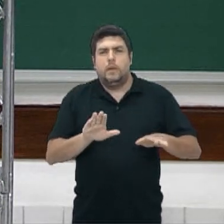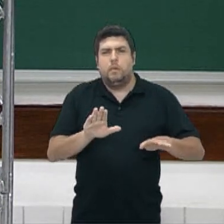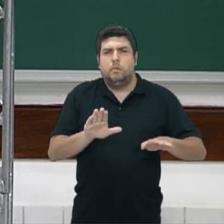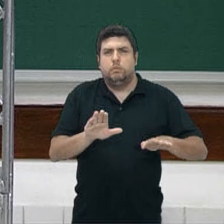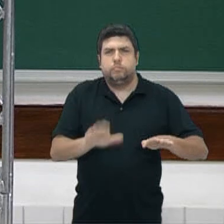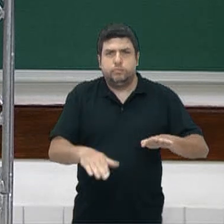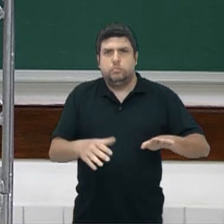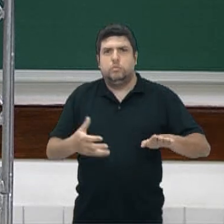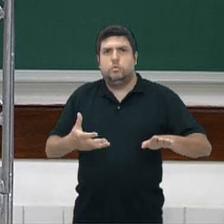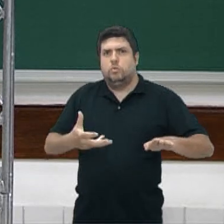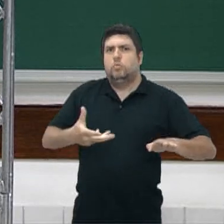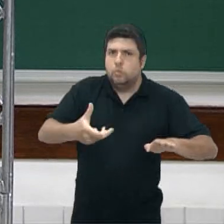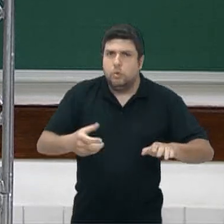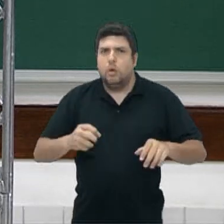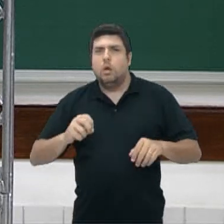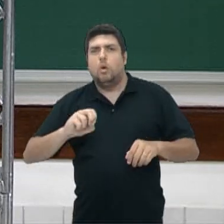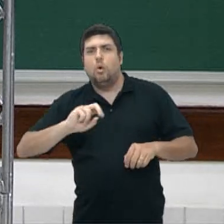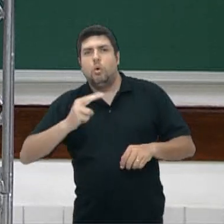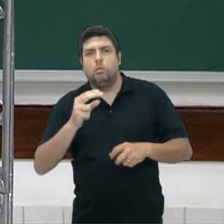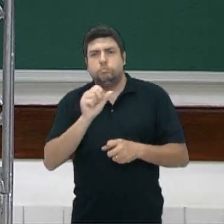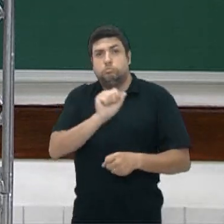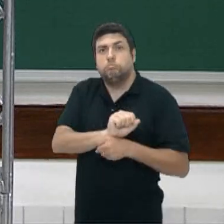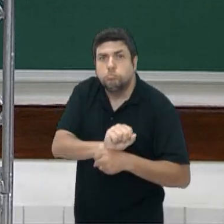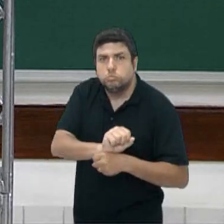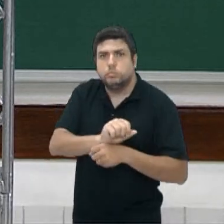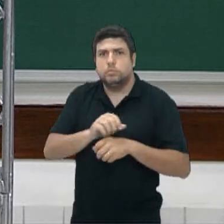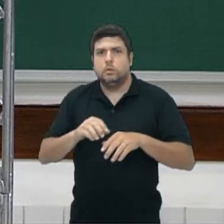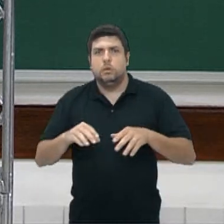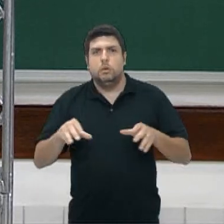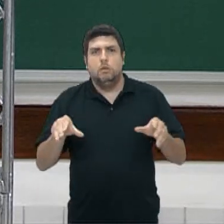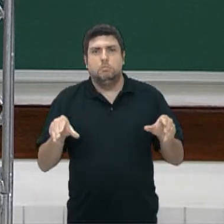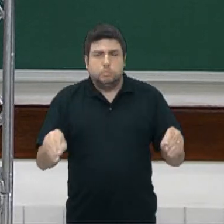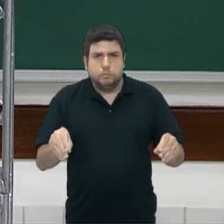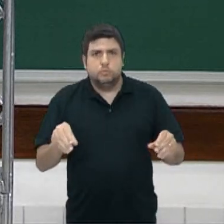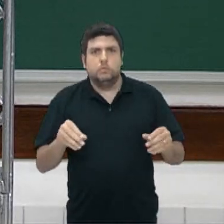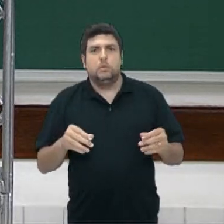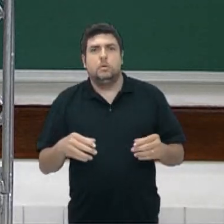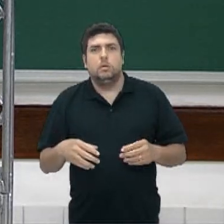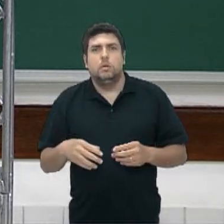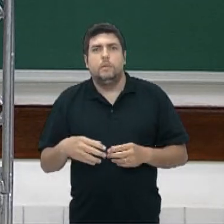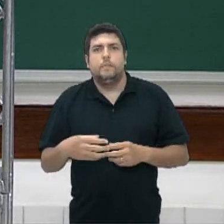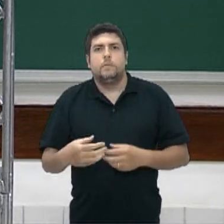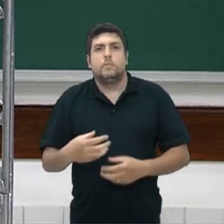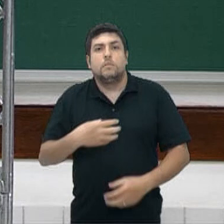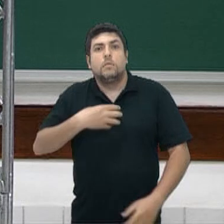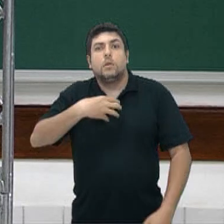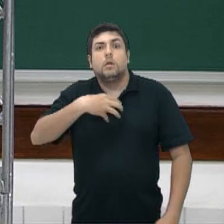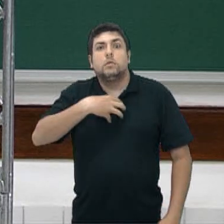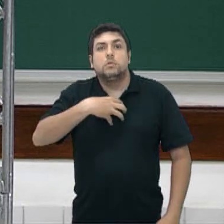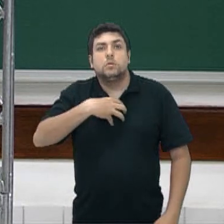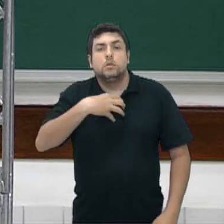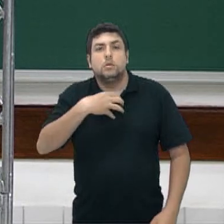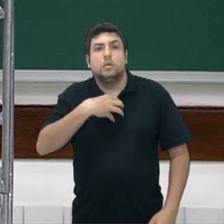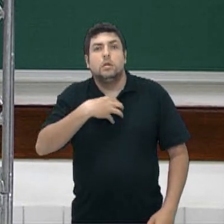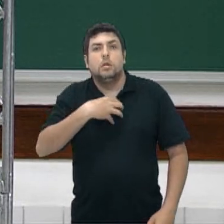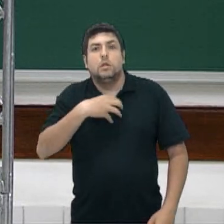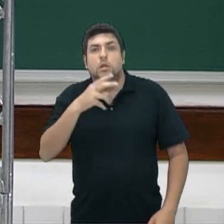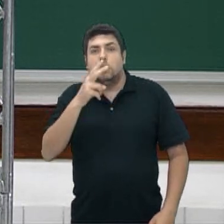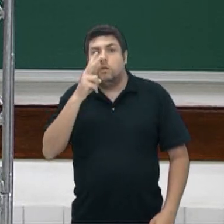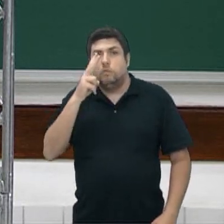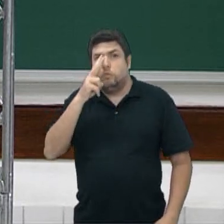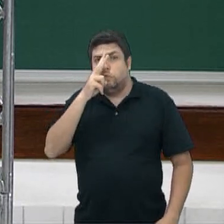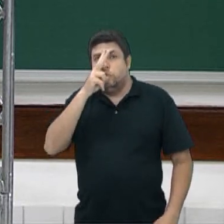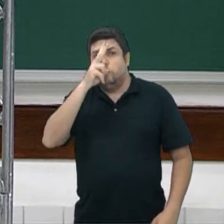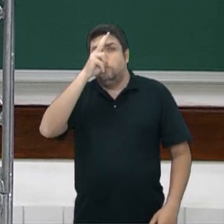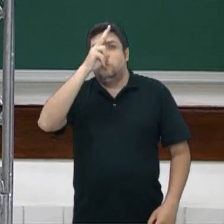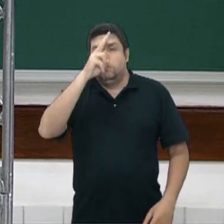sofre uma desaceleração pela atuação do freio, por exemplo, você sente parece uma força, né, entre aspas, vou colocar essa força entre